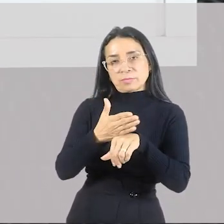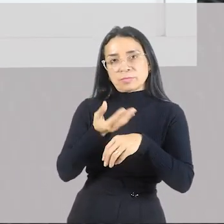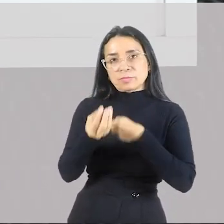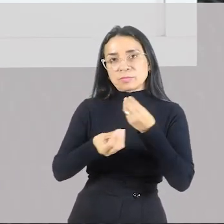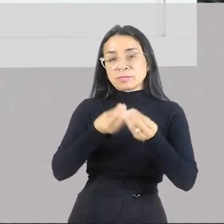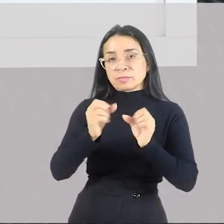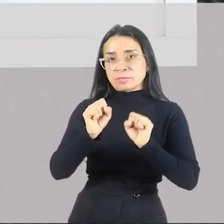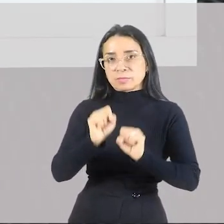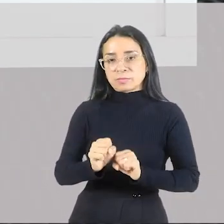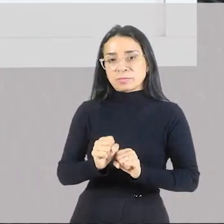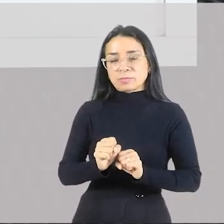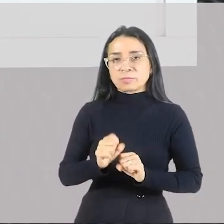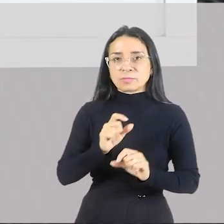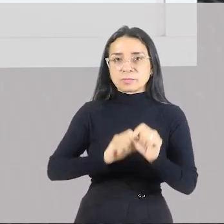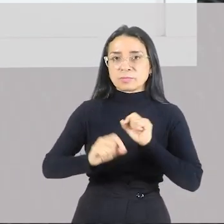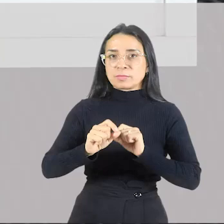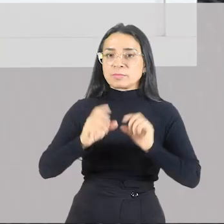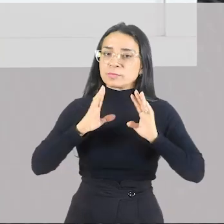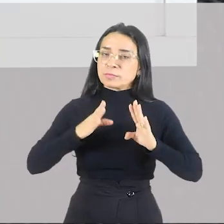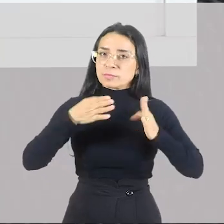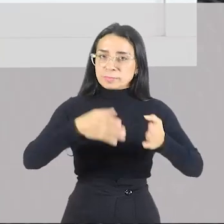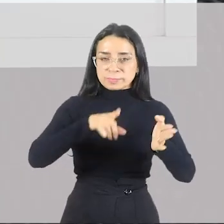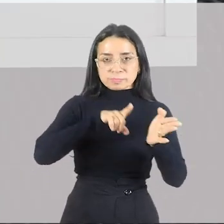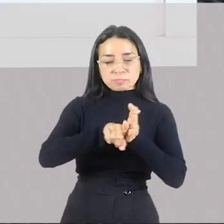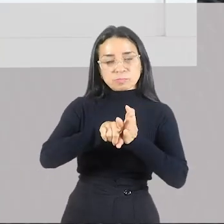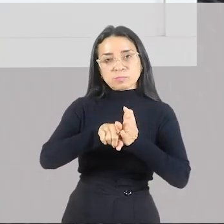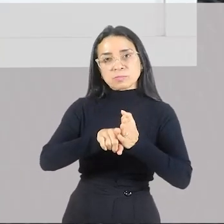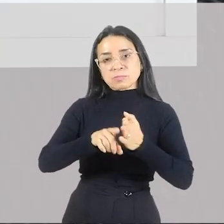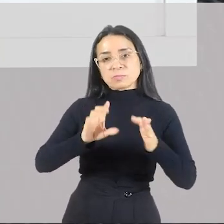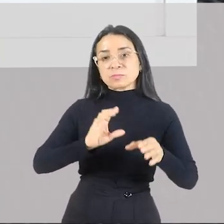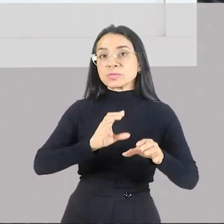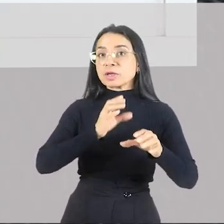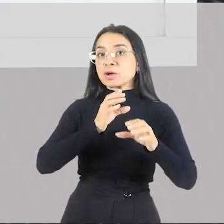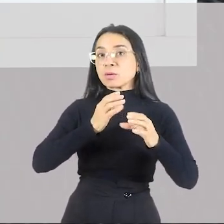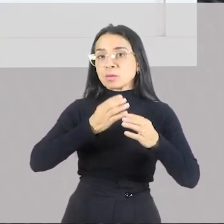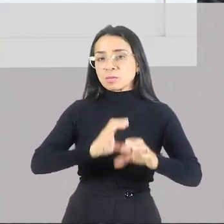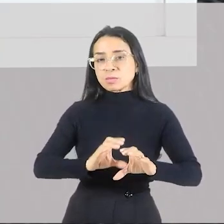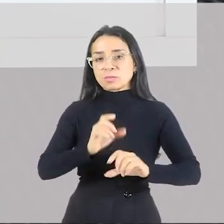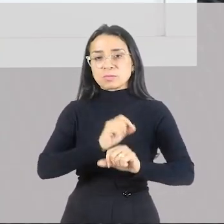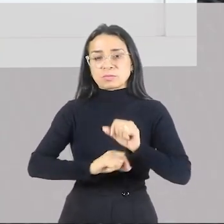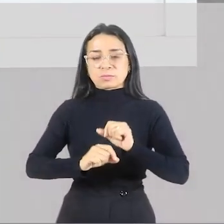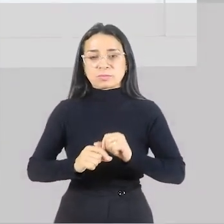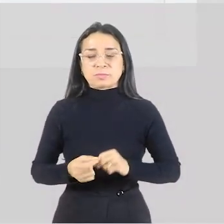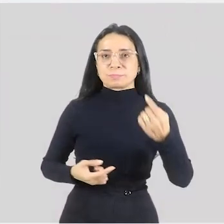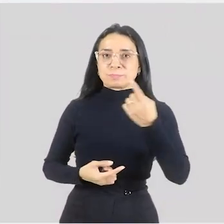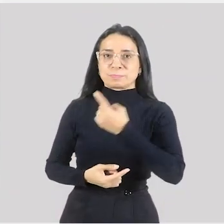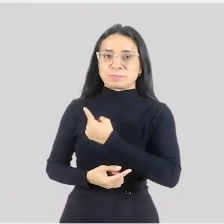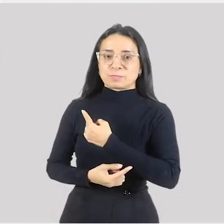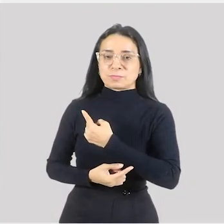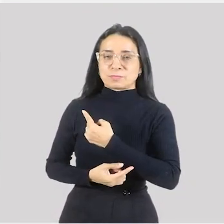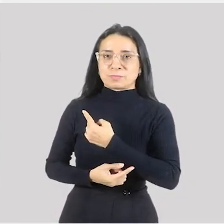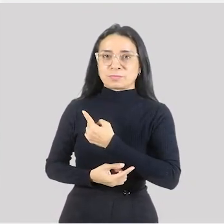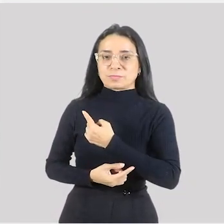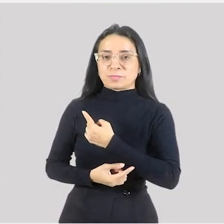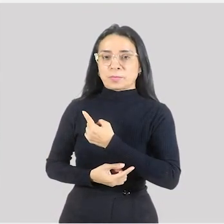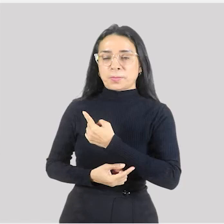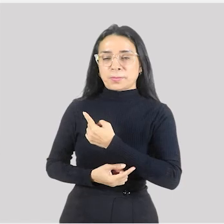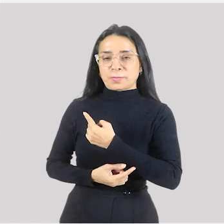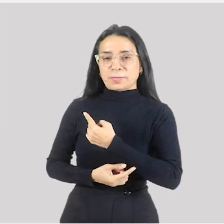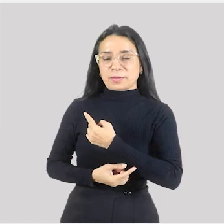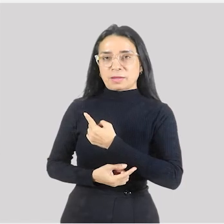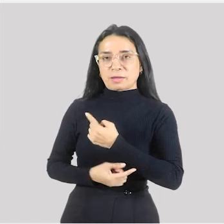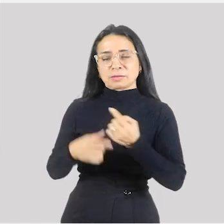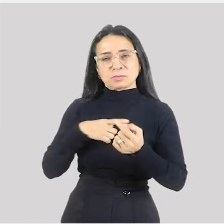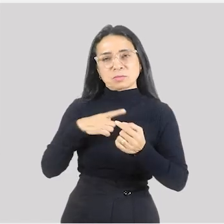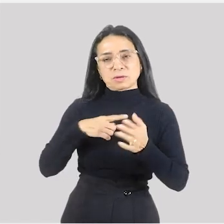isso pode ser abordado em uma questão de concurso, certo? Então vamos para as questões. Uma questão aqui para aquecer, eu coloquei